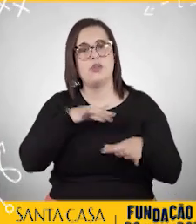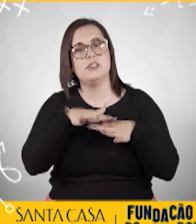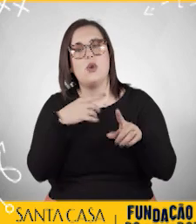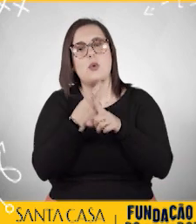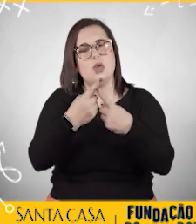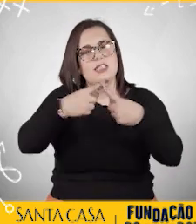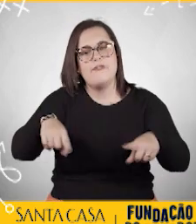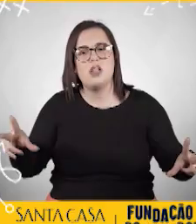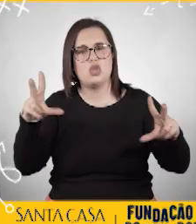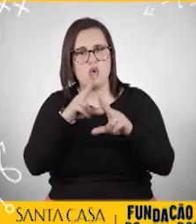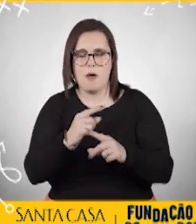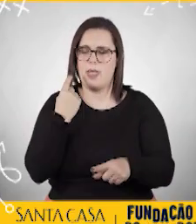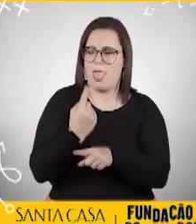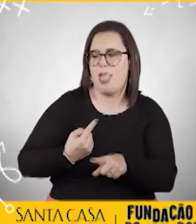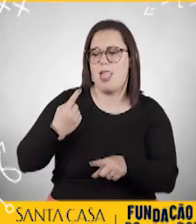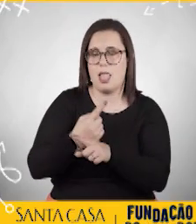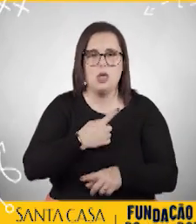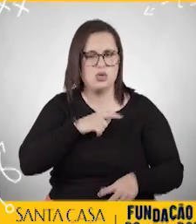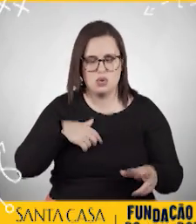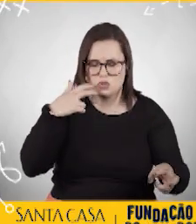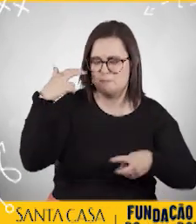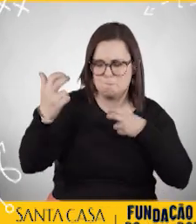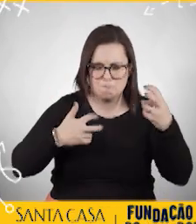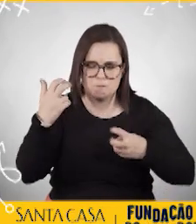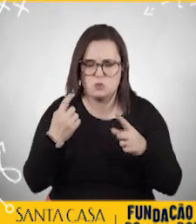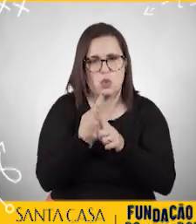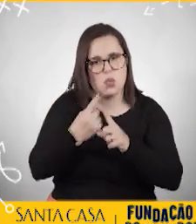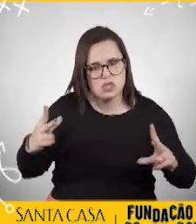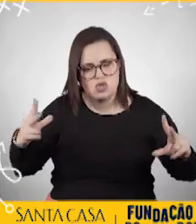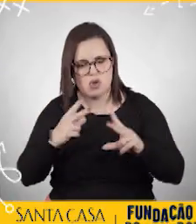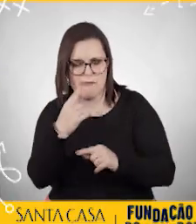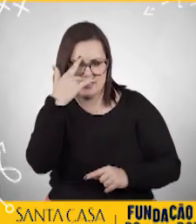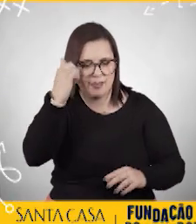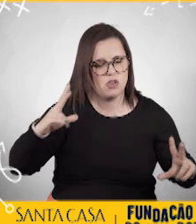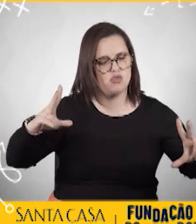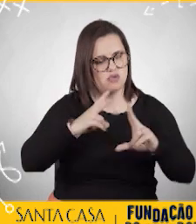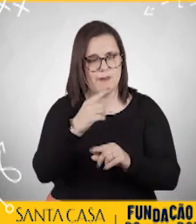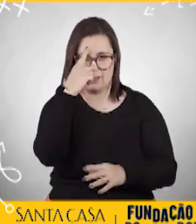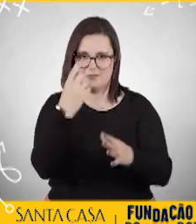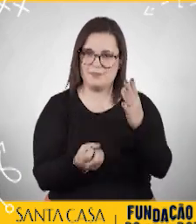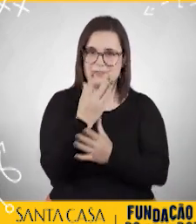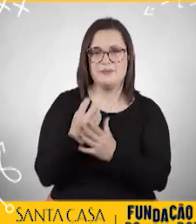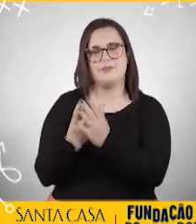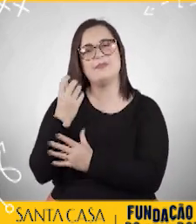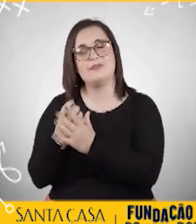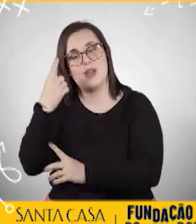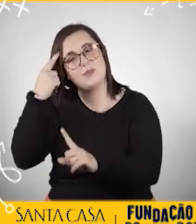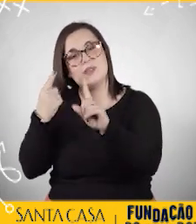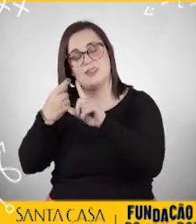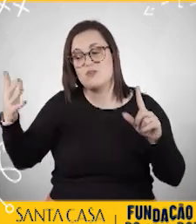fazer algo diferente e novo é constante. Estamos sempre à procura de novas iniciativas, novas ideias, muita criatividade para